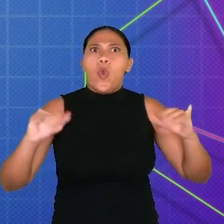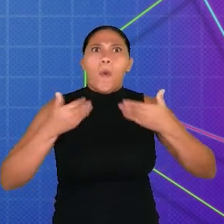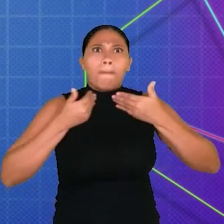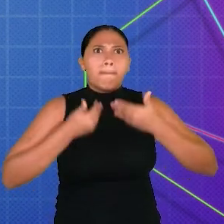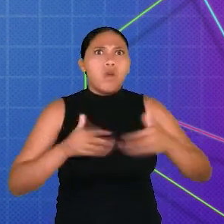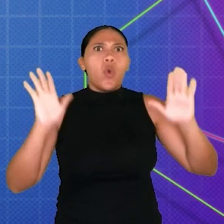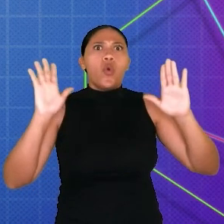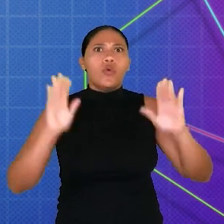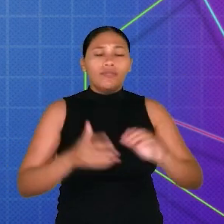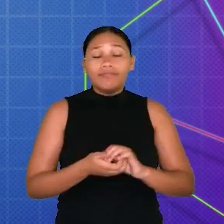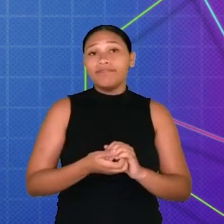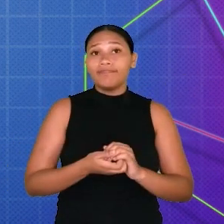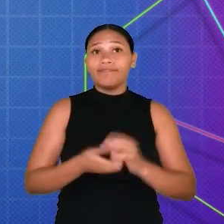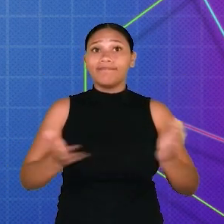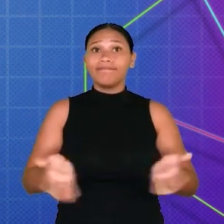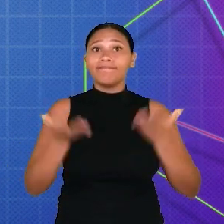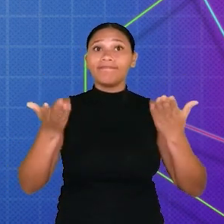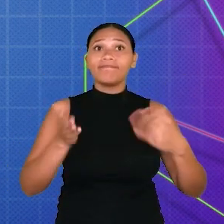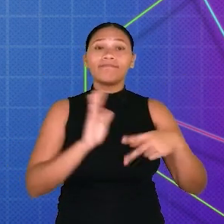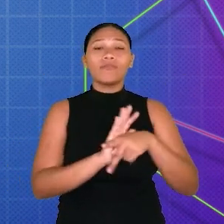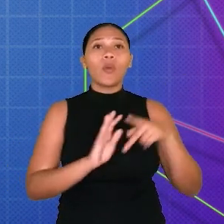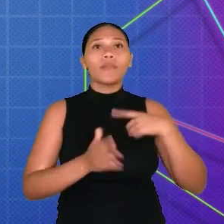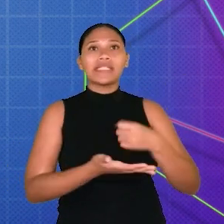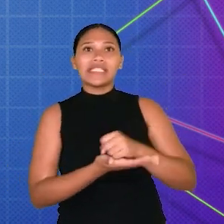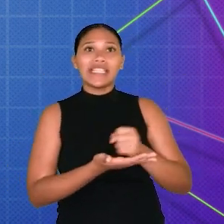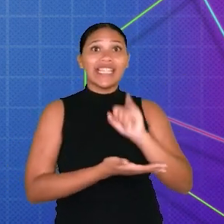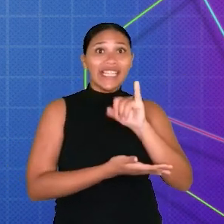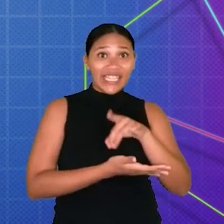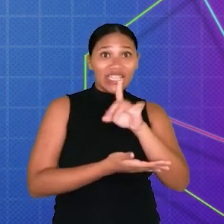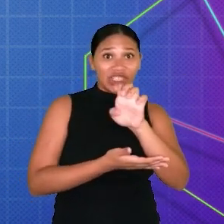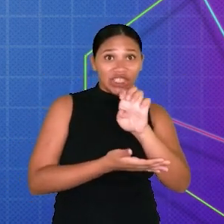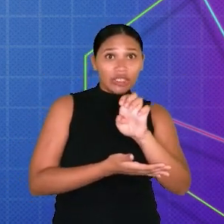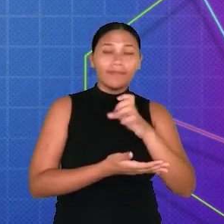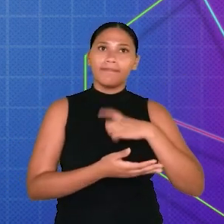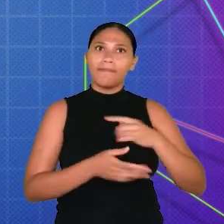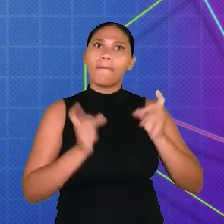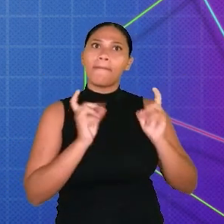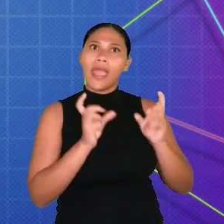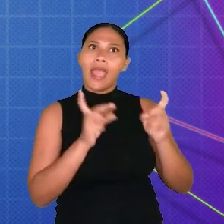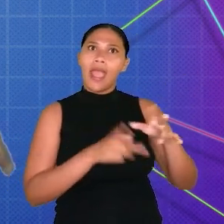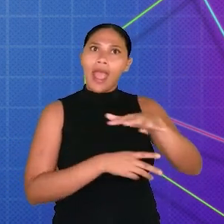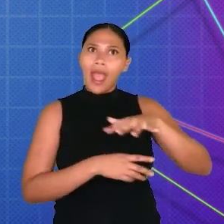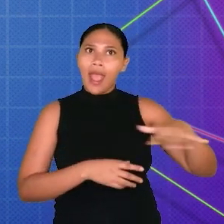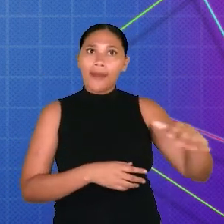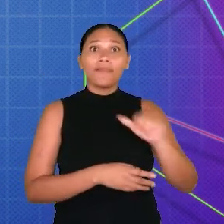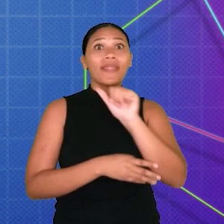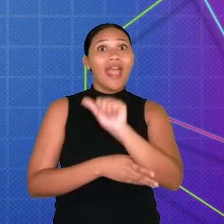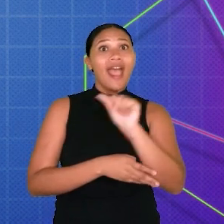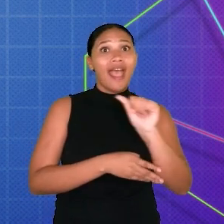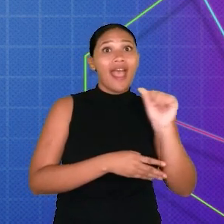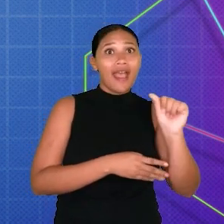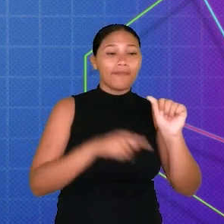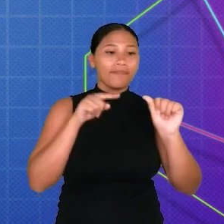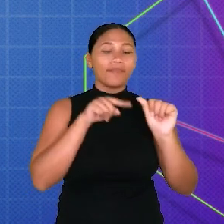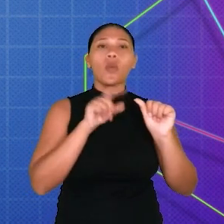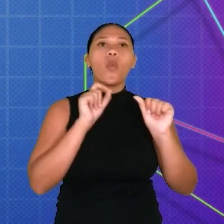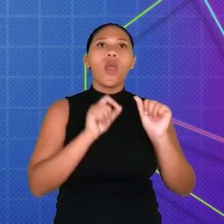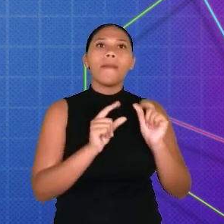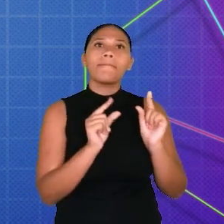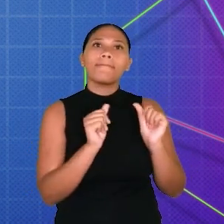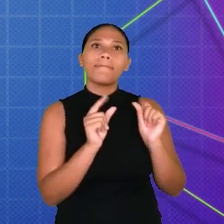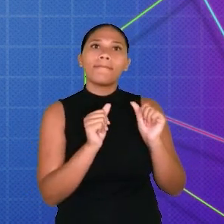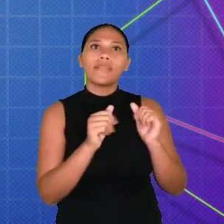Essa promoção da Microsoft promovia o lançamento dos games indies com grandes jogos do mercado, os jogos AAA, games